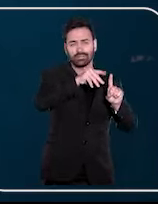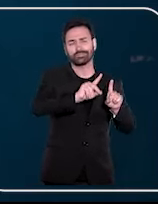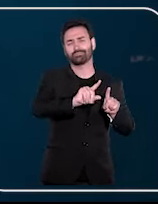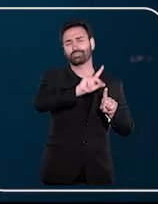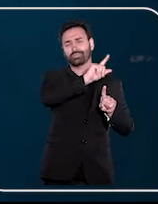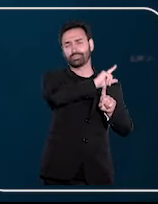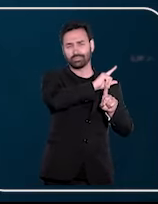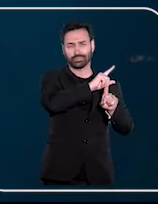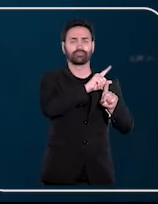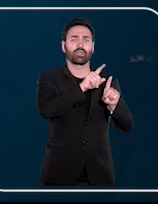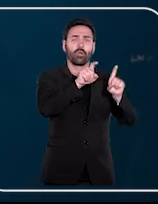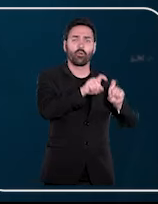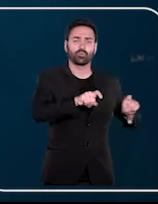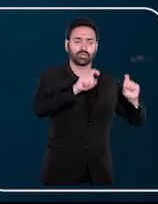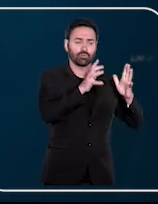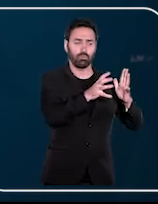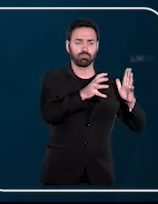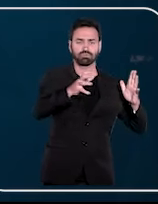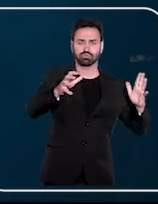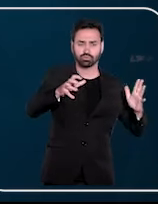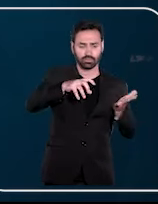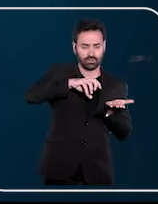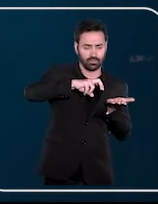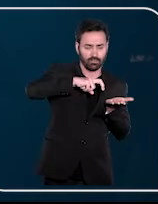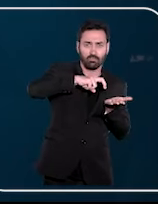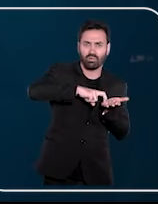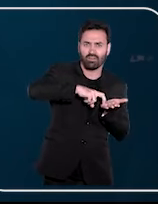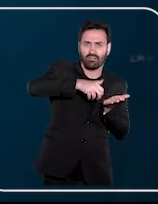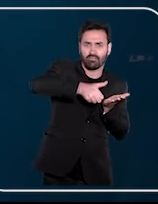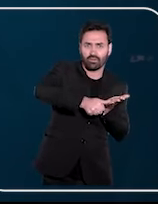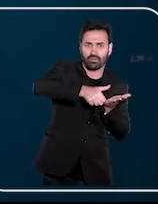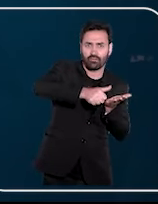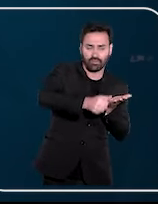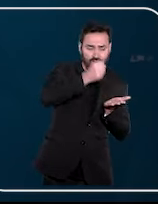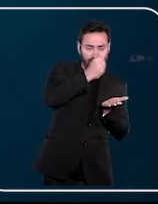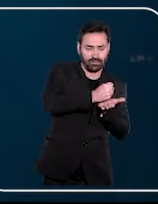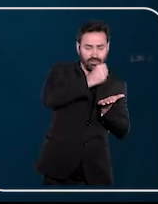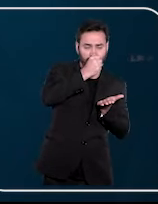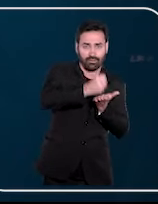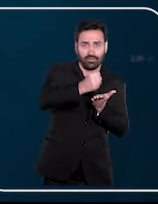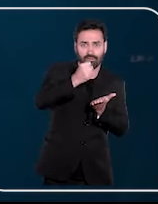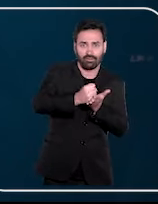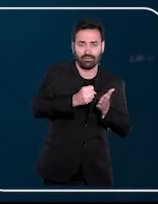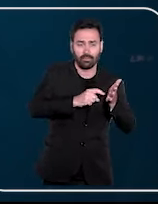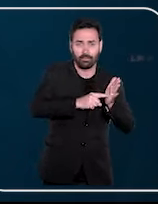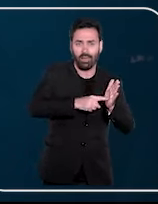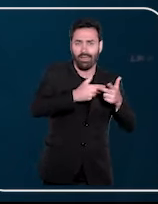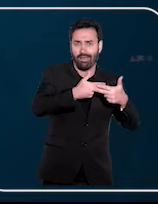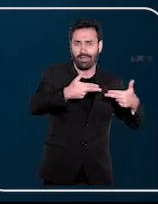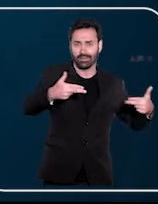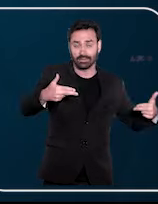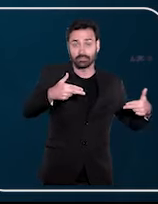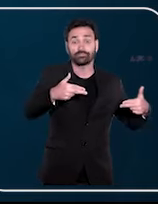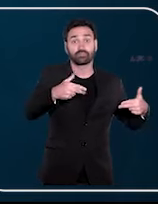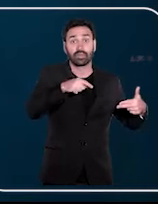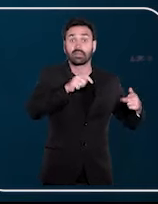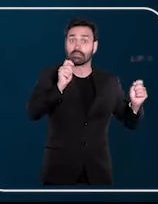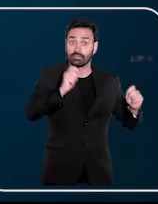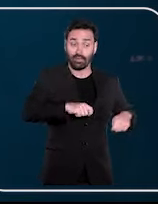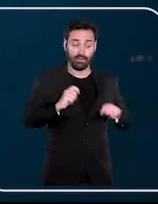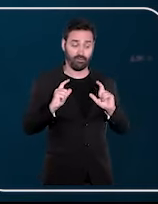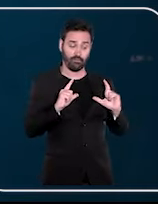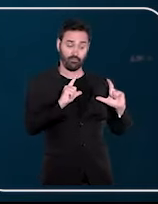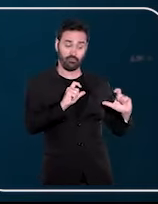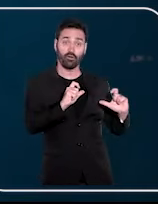atrás, com computadores de tubo, furadores de papel, carimbos, máquina de fitagem. Ah, e dá